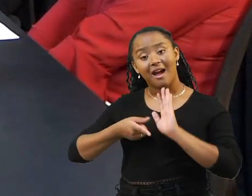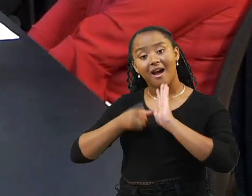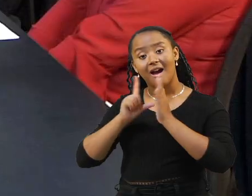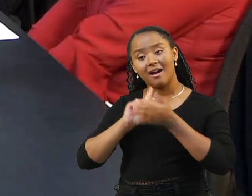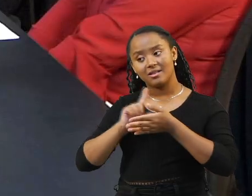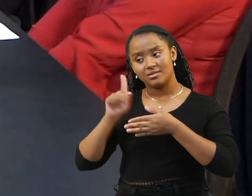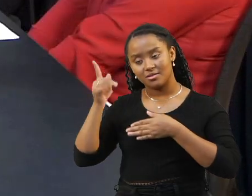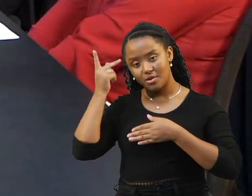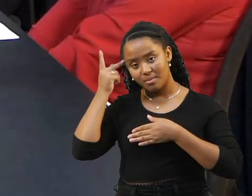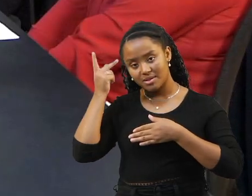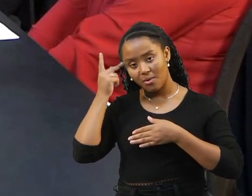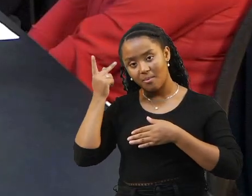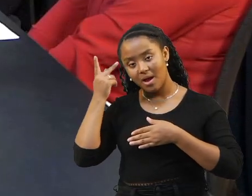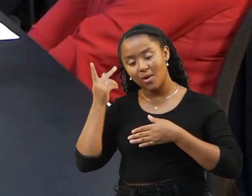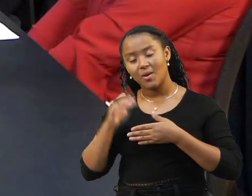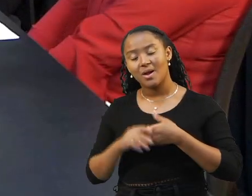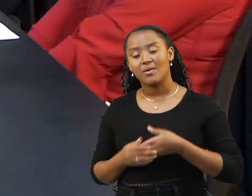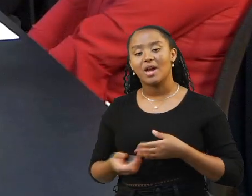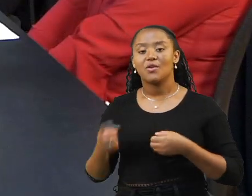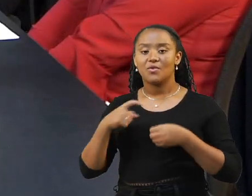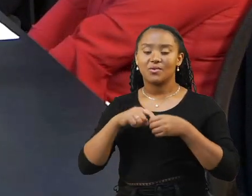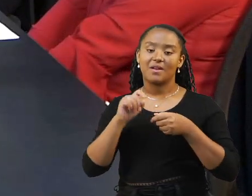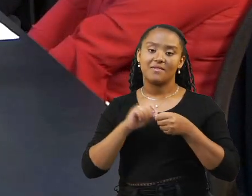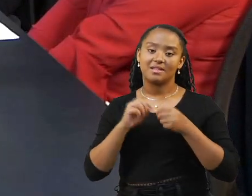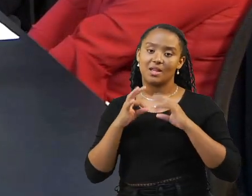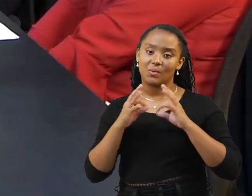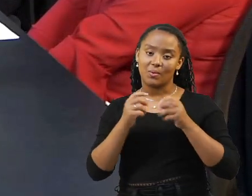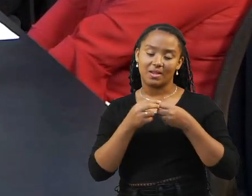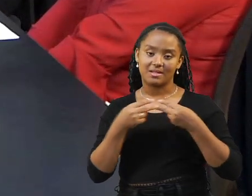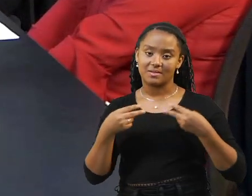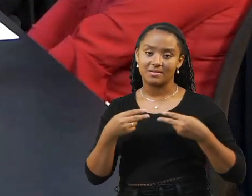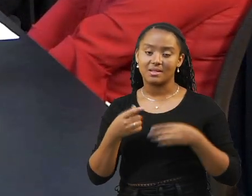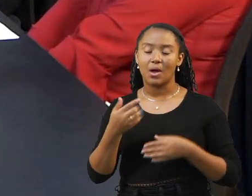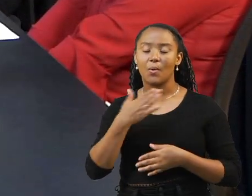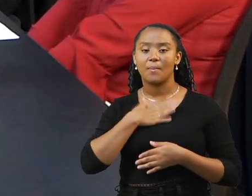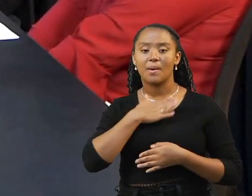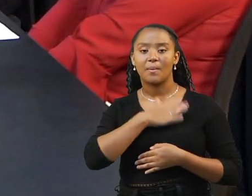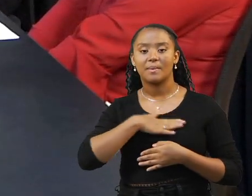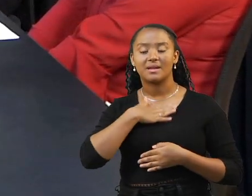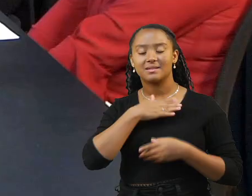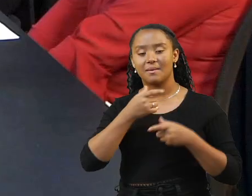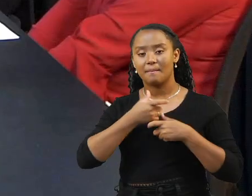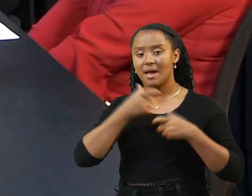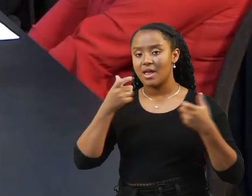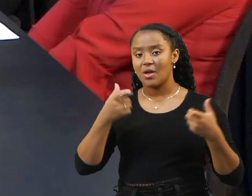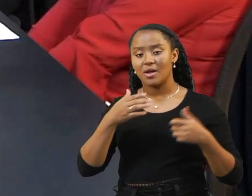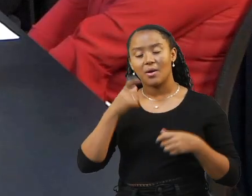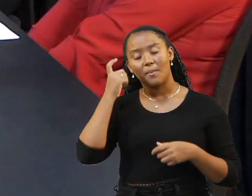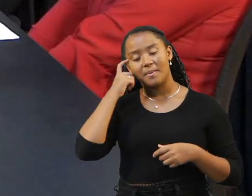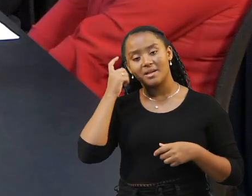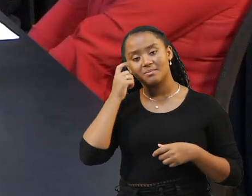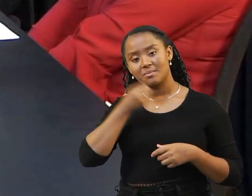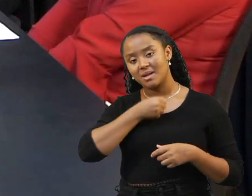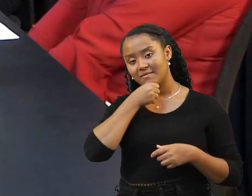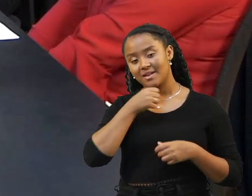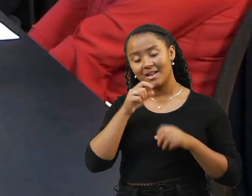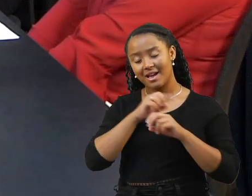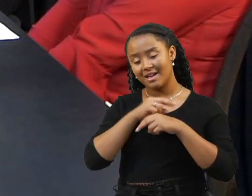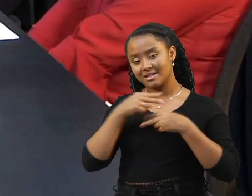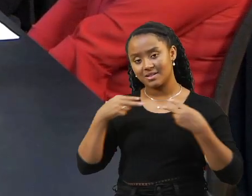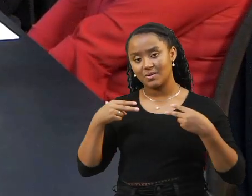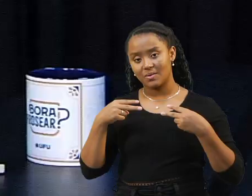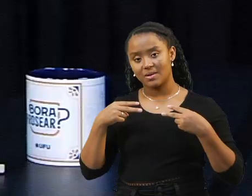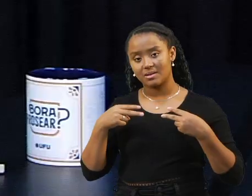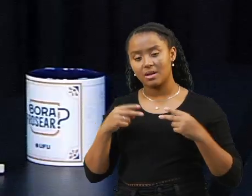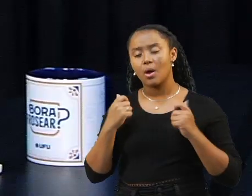retomar tudo que eu fazia e tudo que eu ainda quero fazer. Então, o meu prazer maior e o que eu penso